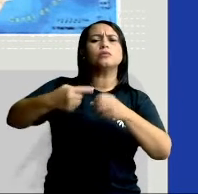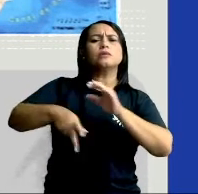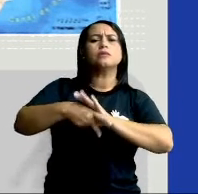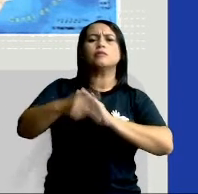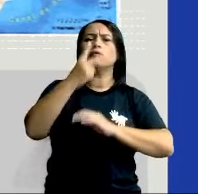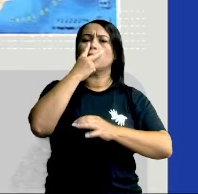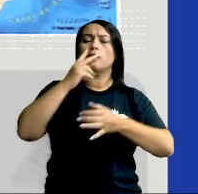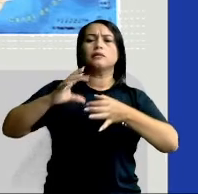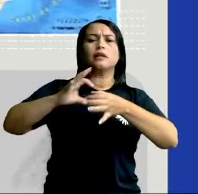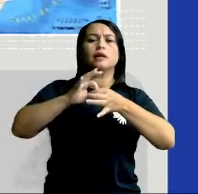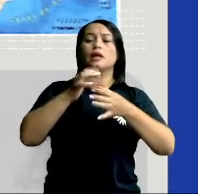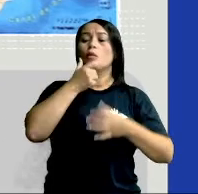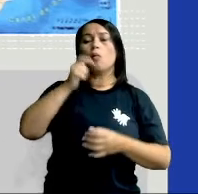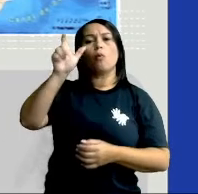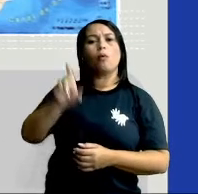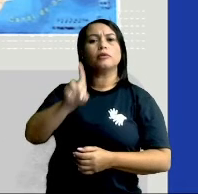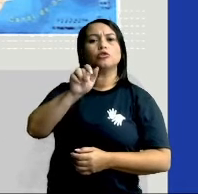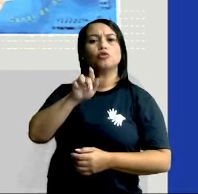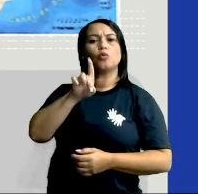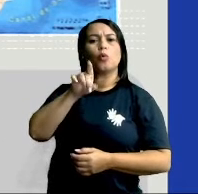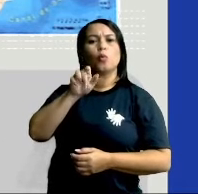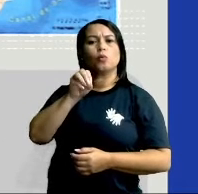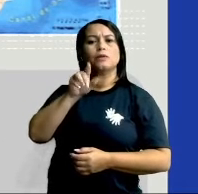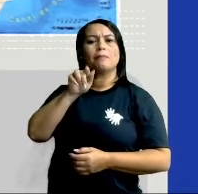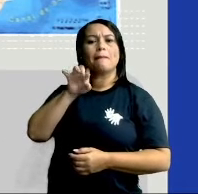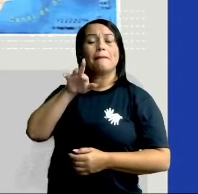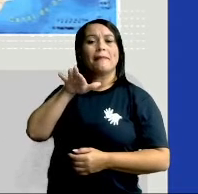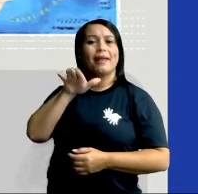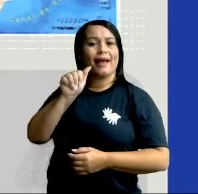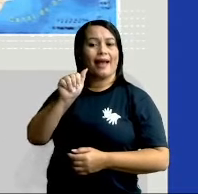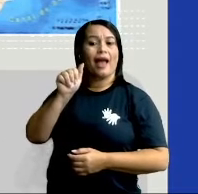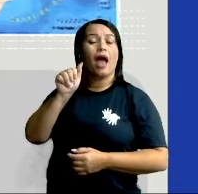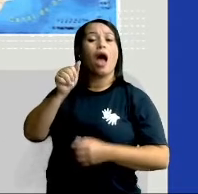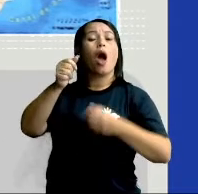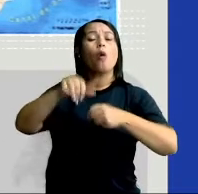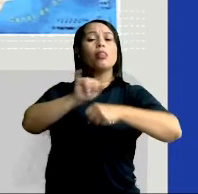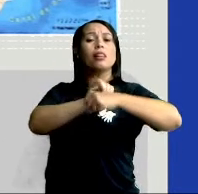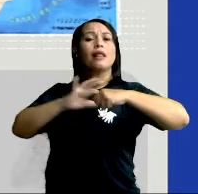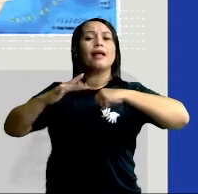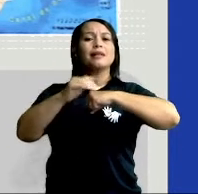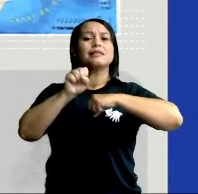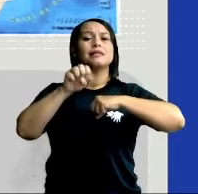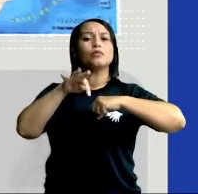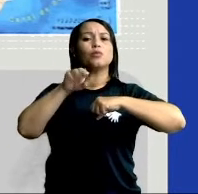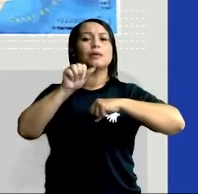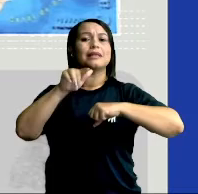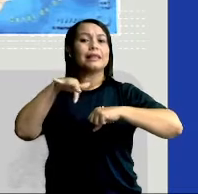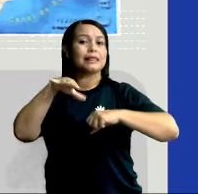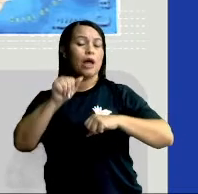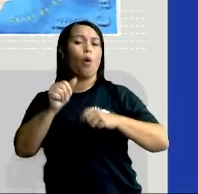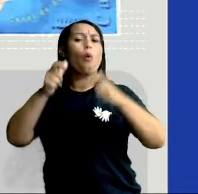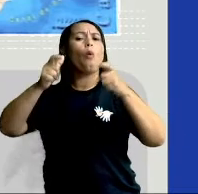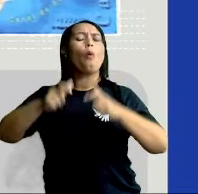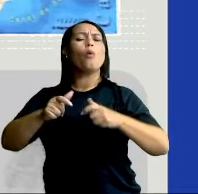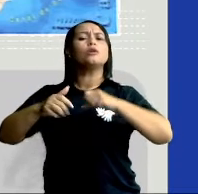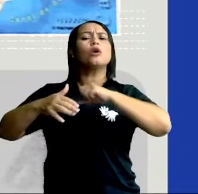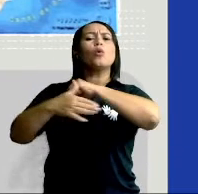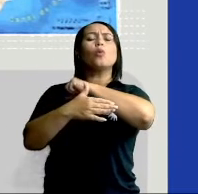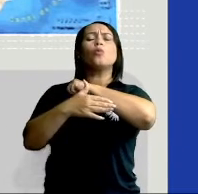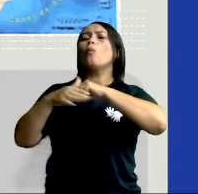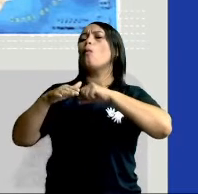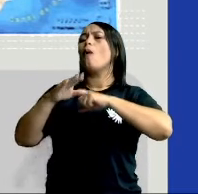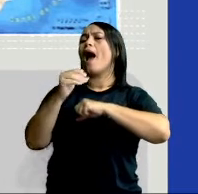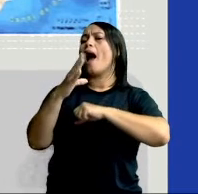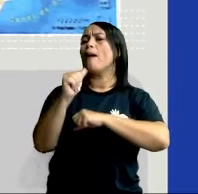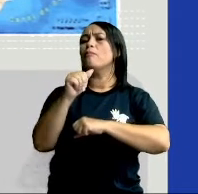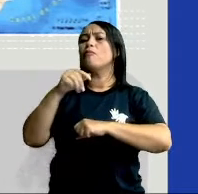ligada ao português Diogo de Braga, proveniente da ilha de Santo Antão, no arquipélago do Cabo Verde. Ele estabeleceu-se ali